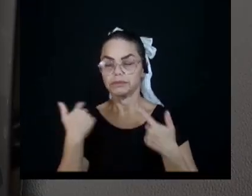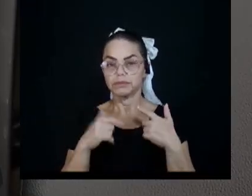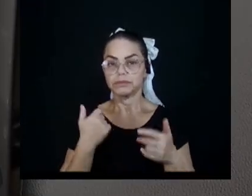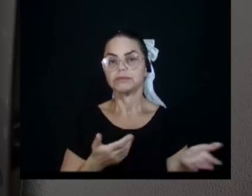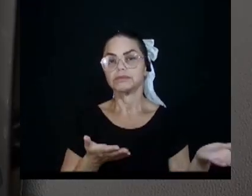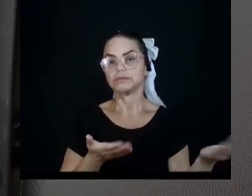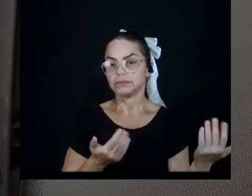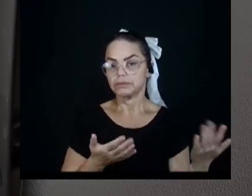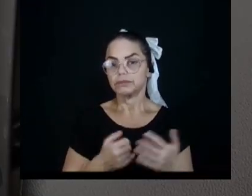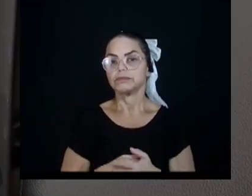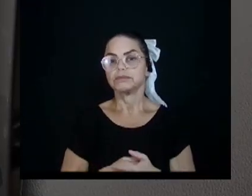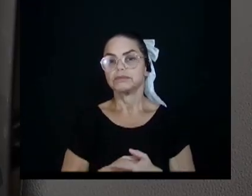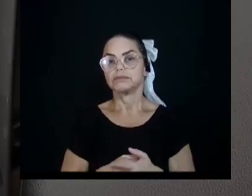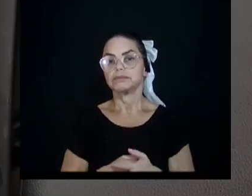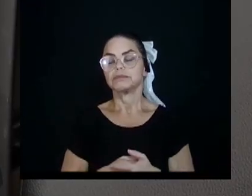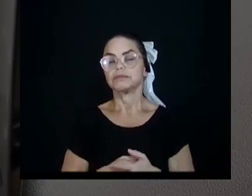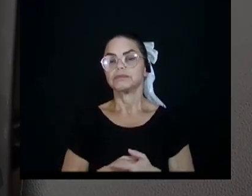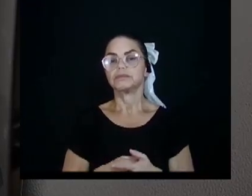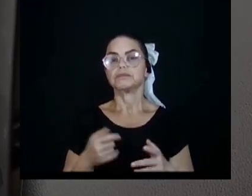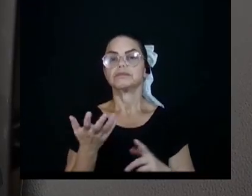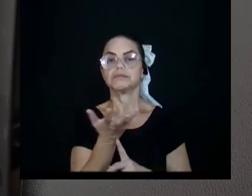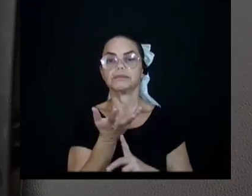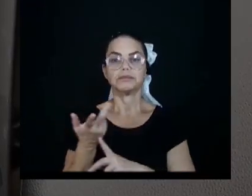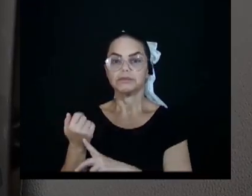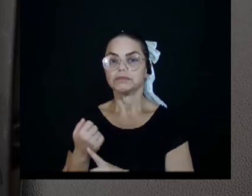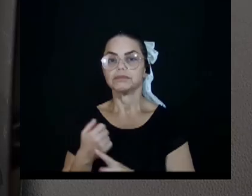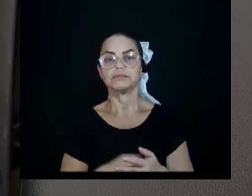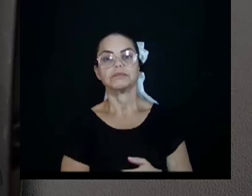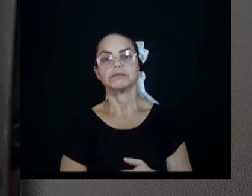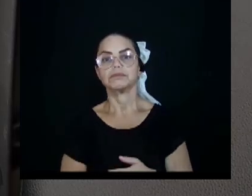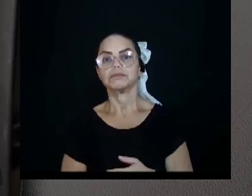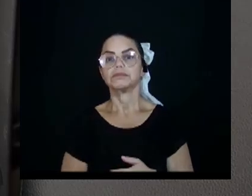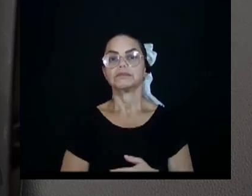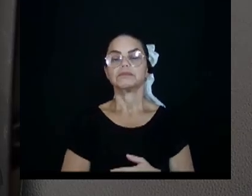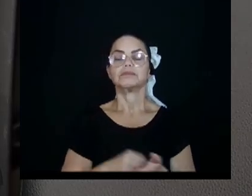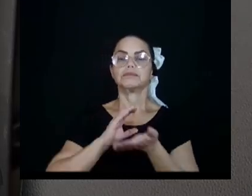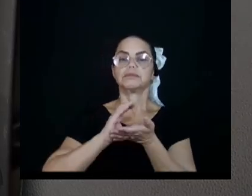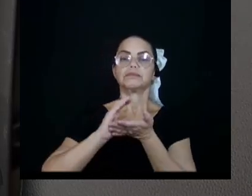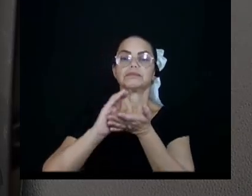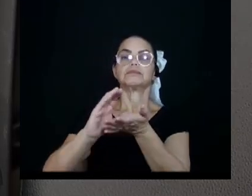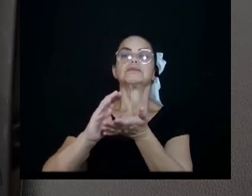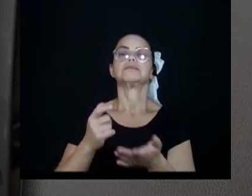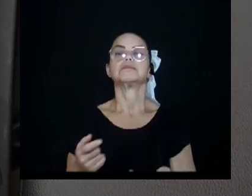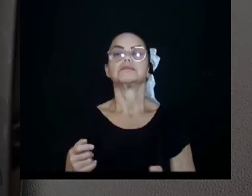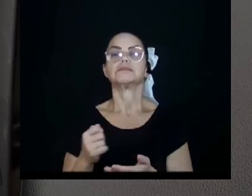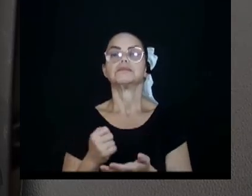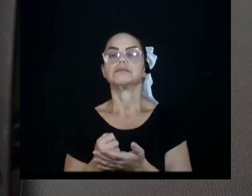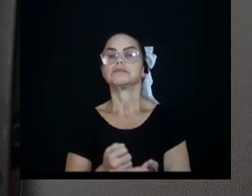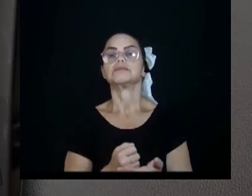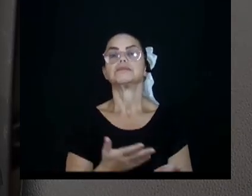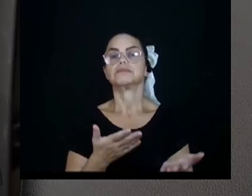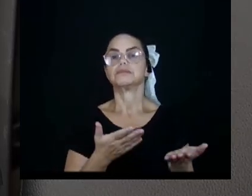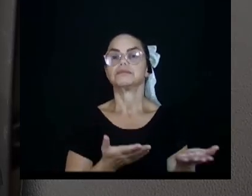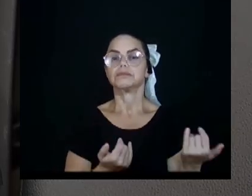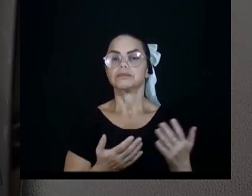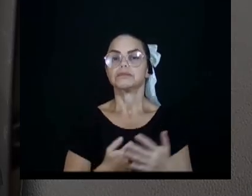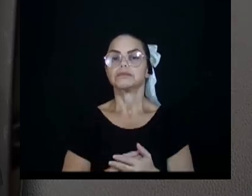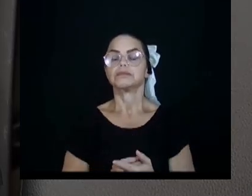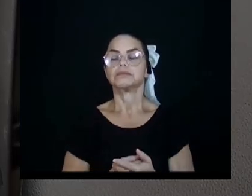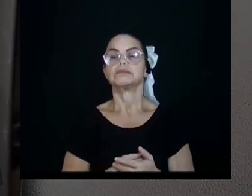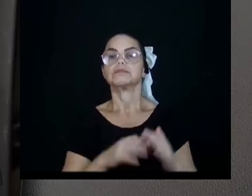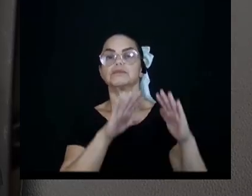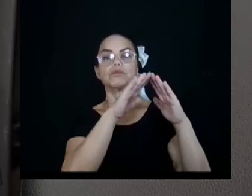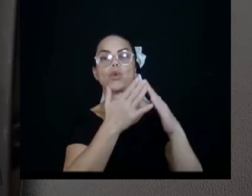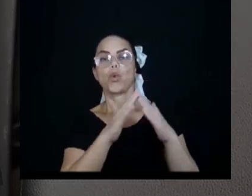urbana. Então nós temos colocado recursos porque isso ajuda principalmente os jovens da periferia a poderem realizar a